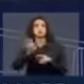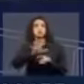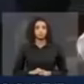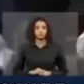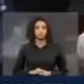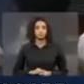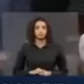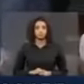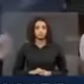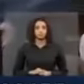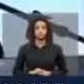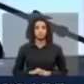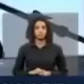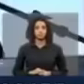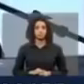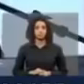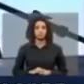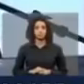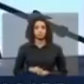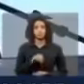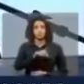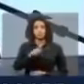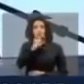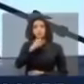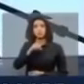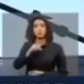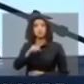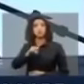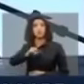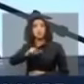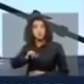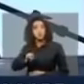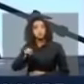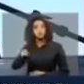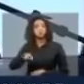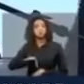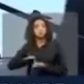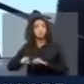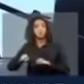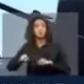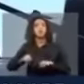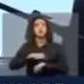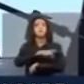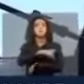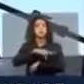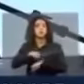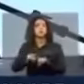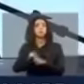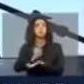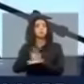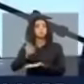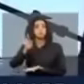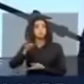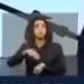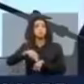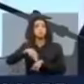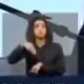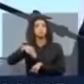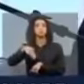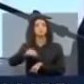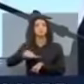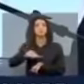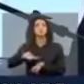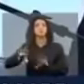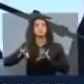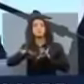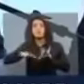Deus. O professor Douglas Roberto é bacharelado em Pedagogia e Teologia, mestrado em Ciências das